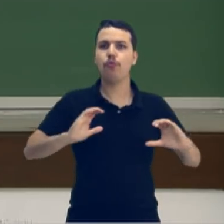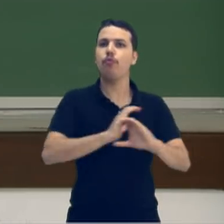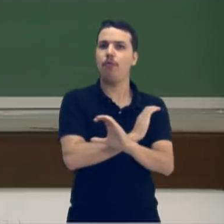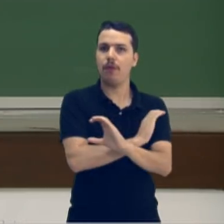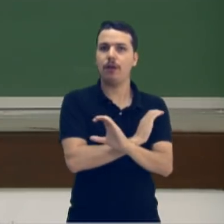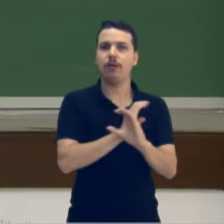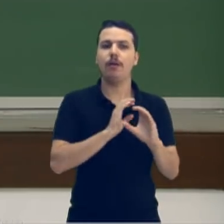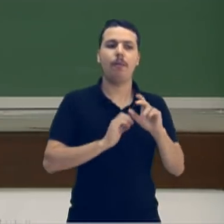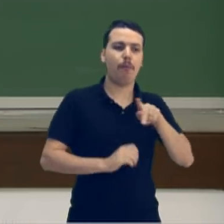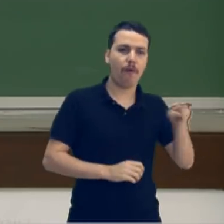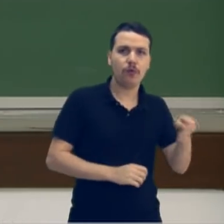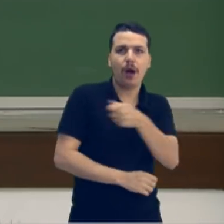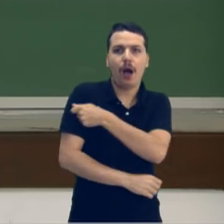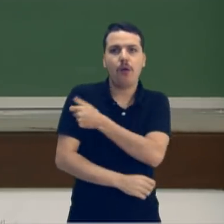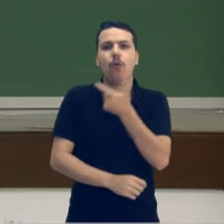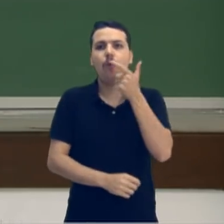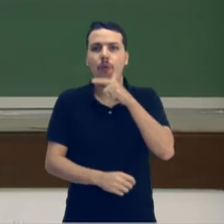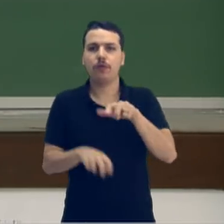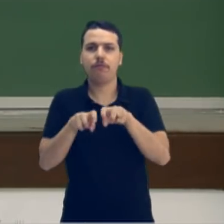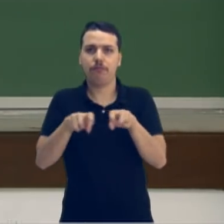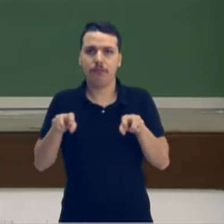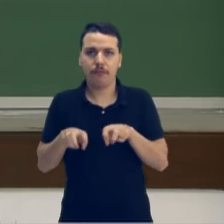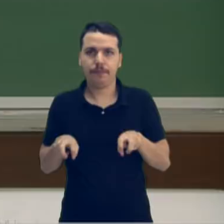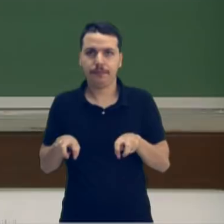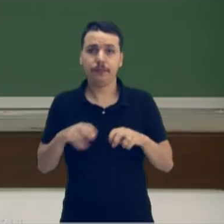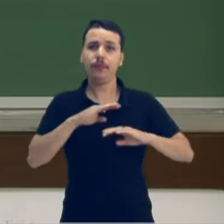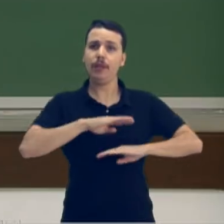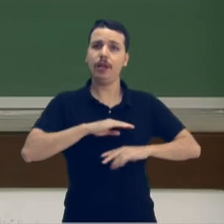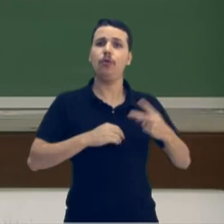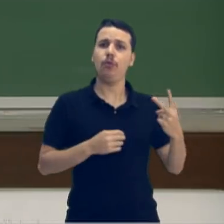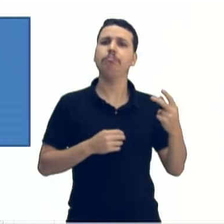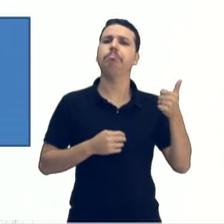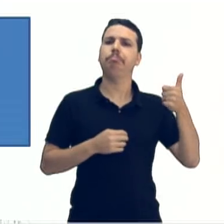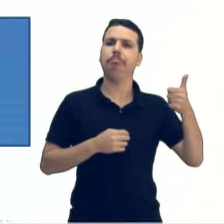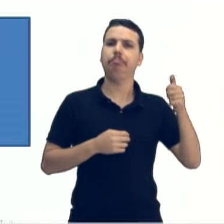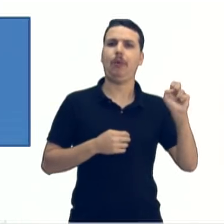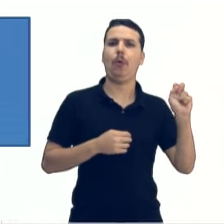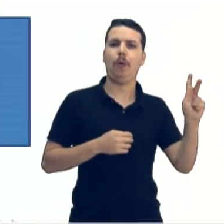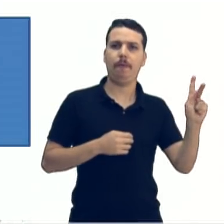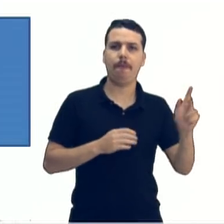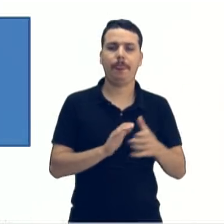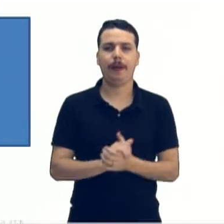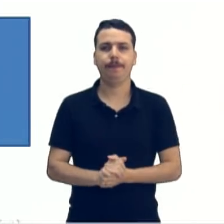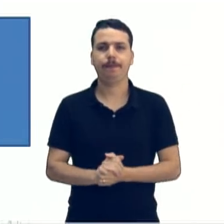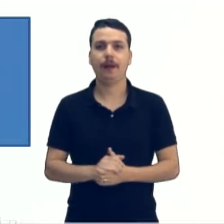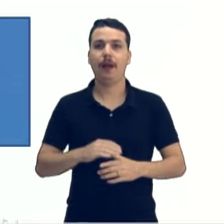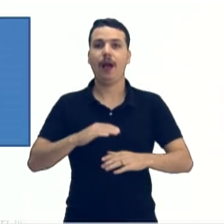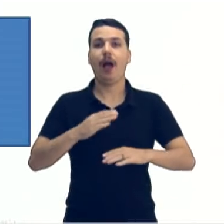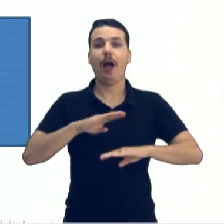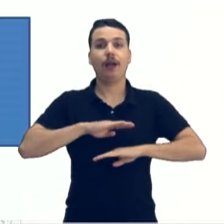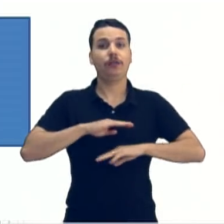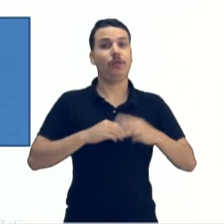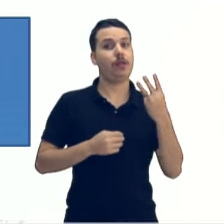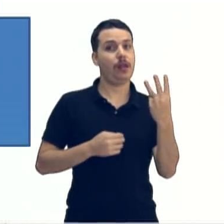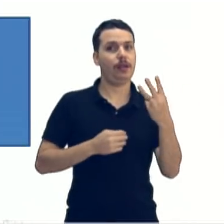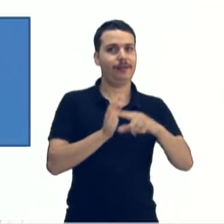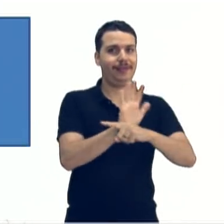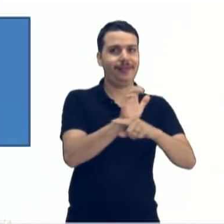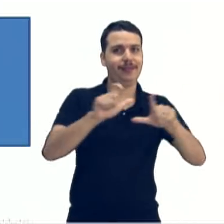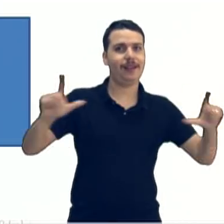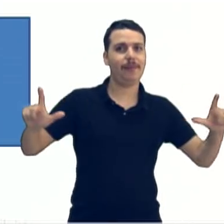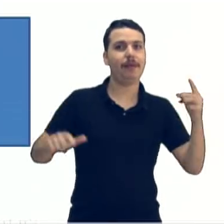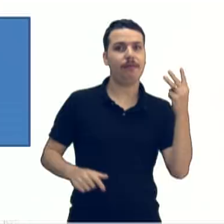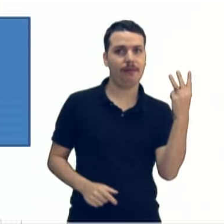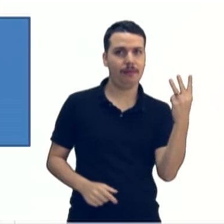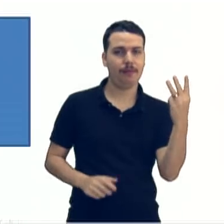sentados. Então, a situação 2, ok. A situação 3, é possível? Olha só, eu tenho aqui a